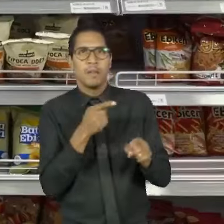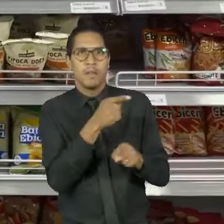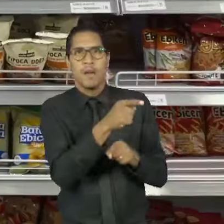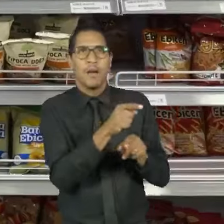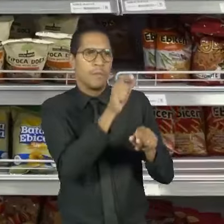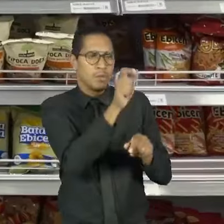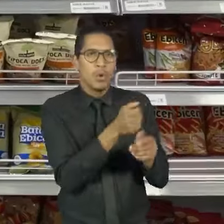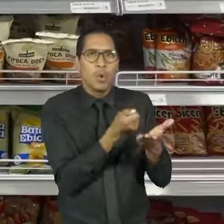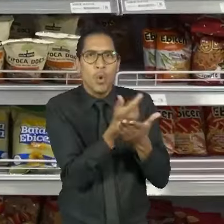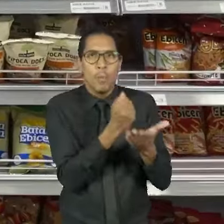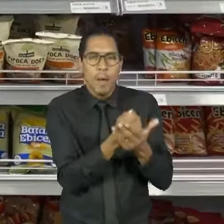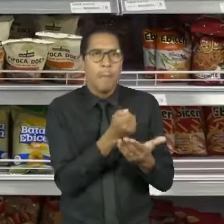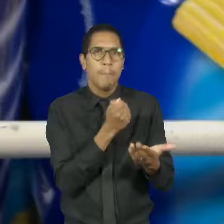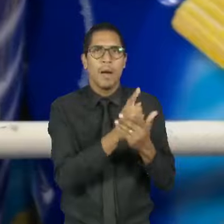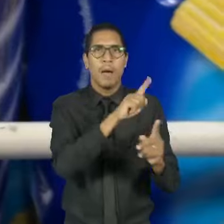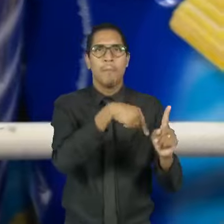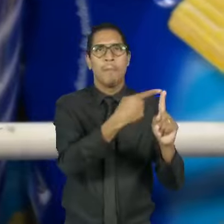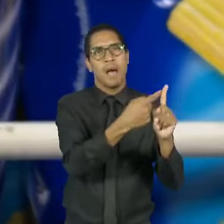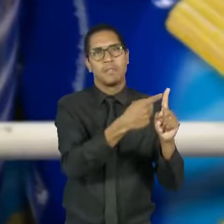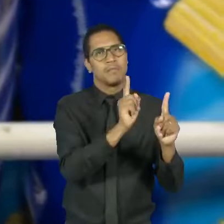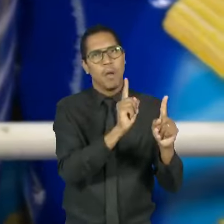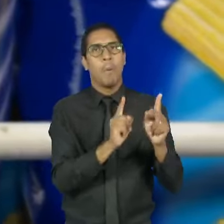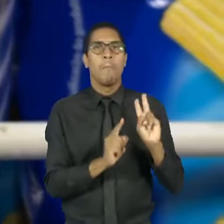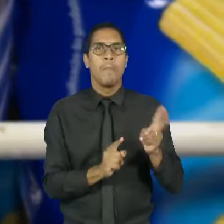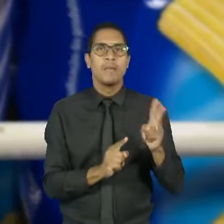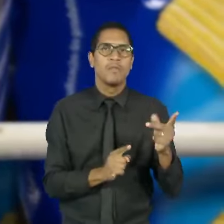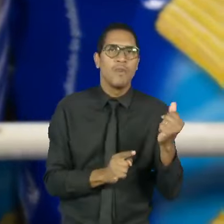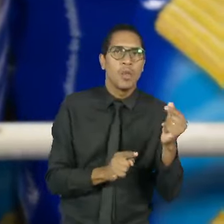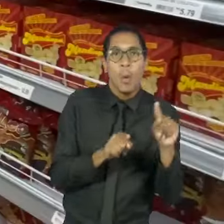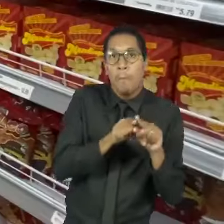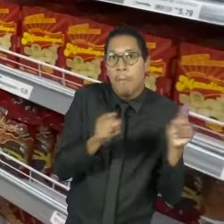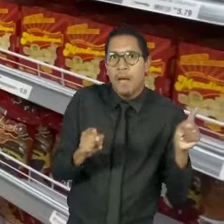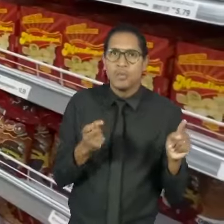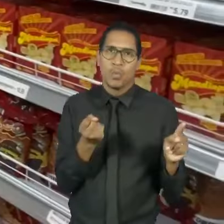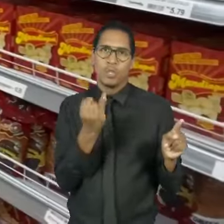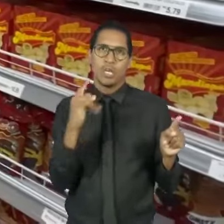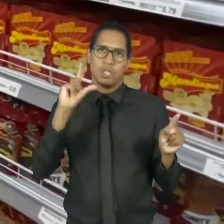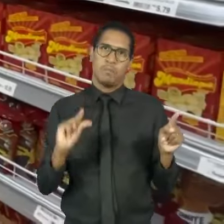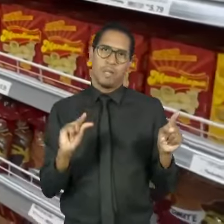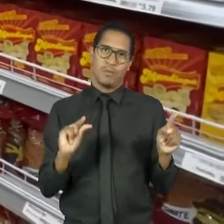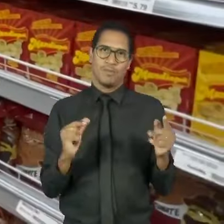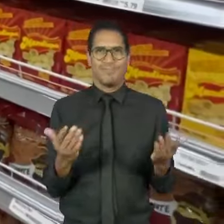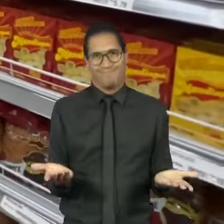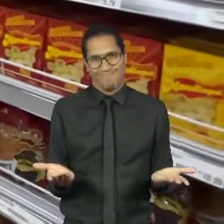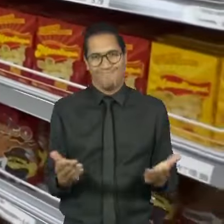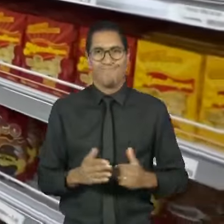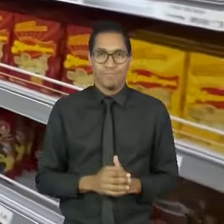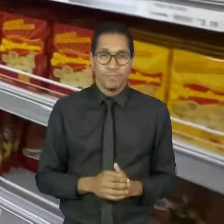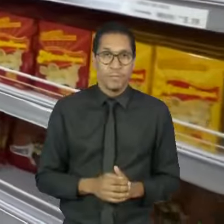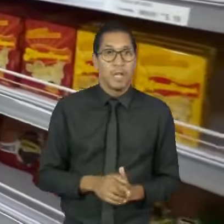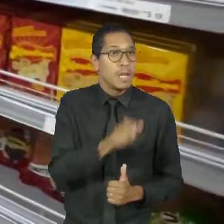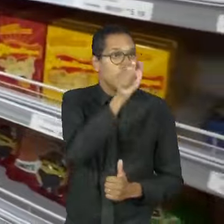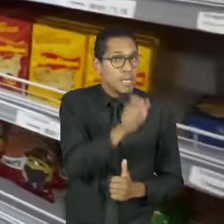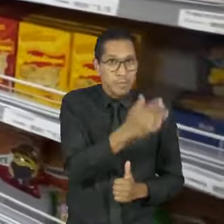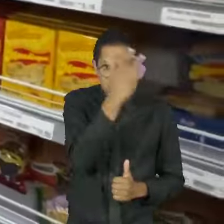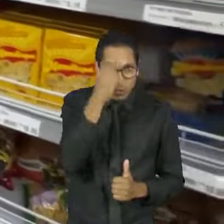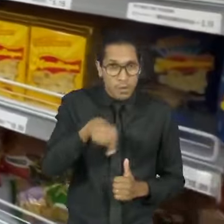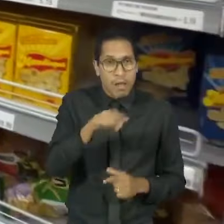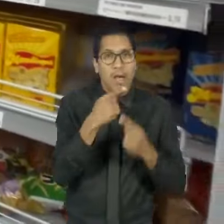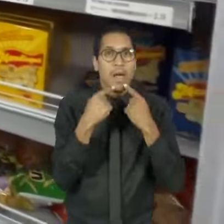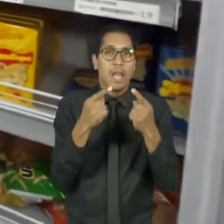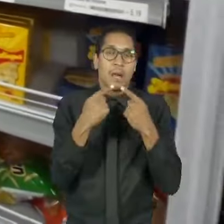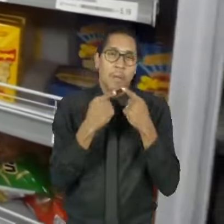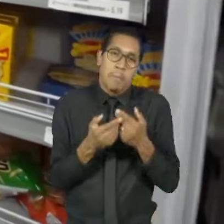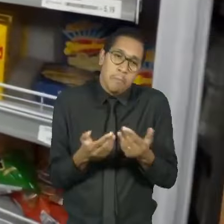60% dos produtos sofreram redução de quantidade segundo a pesquisa os consumidores resmungam Mas mesmo com o bolso